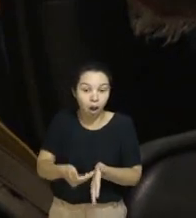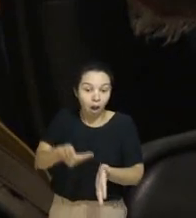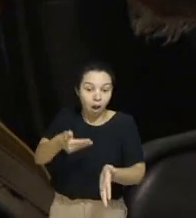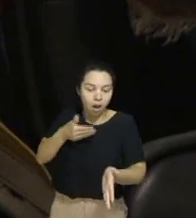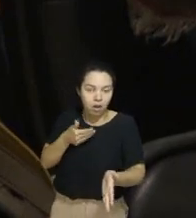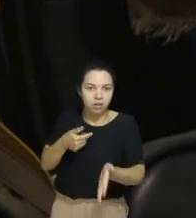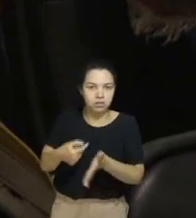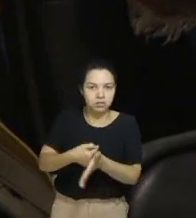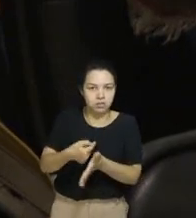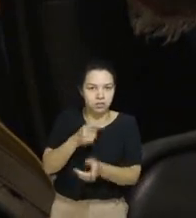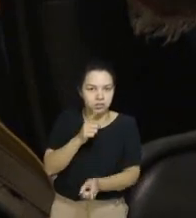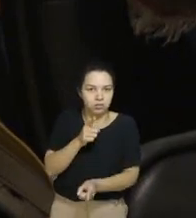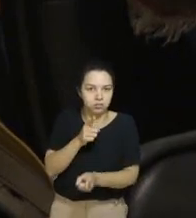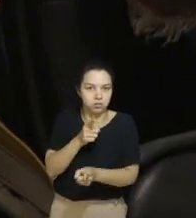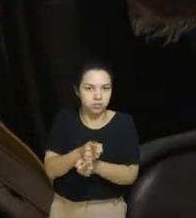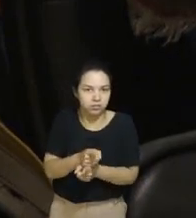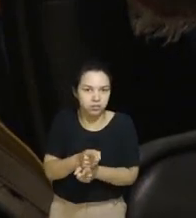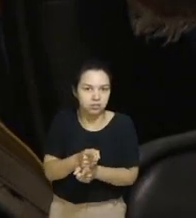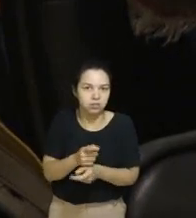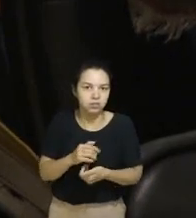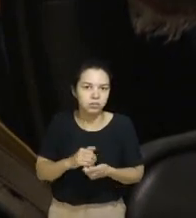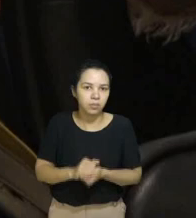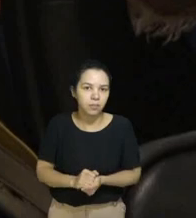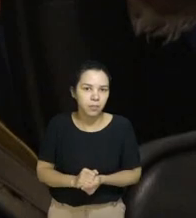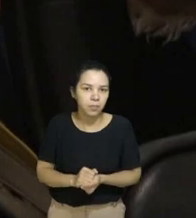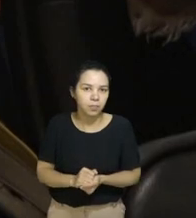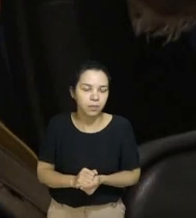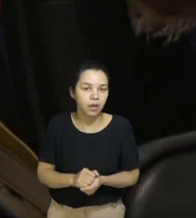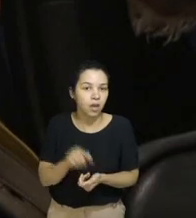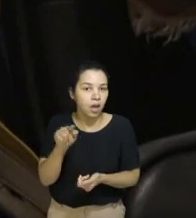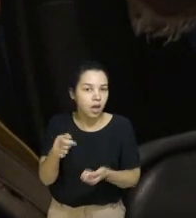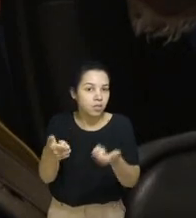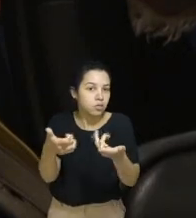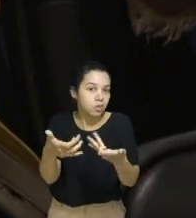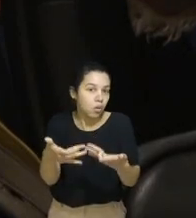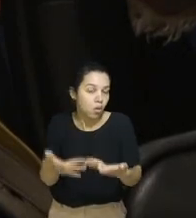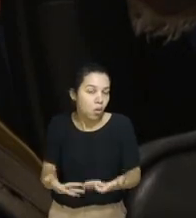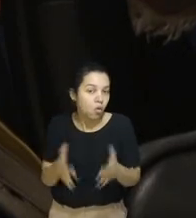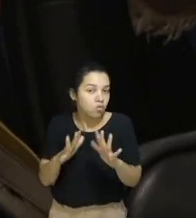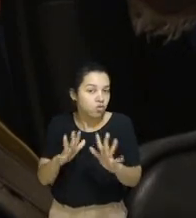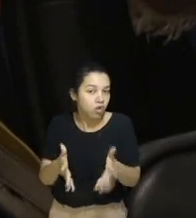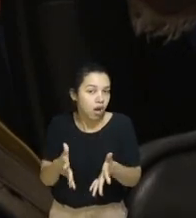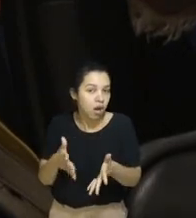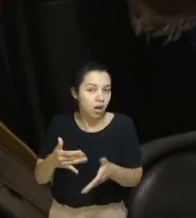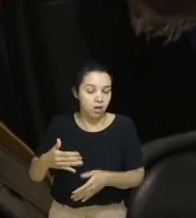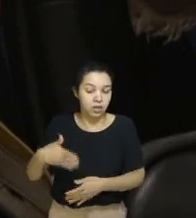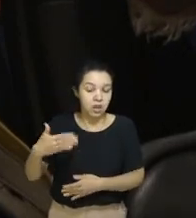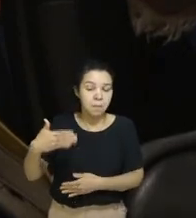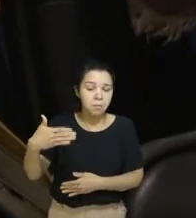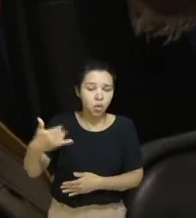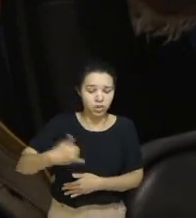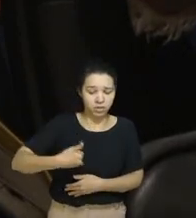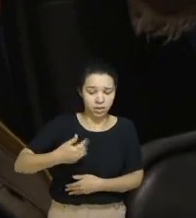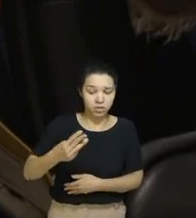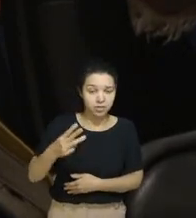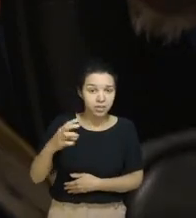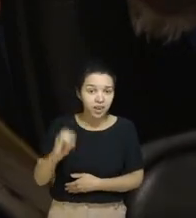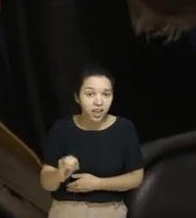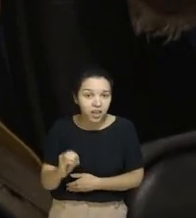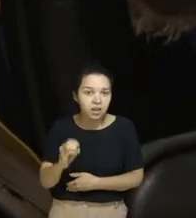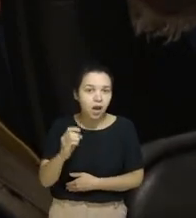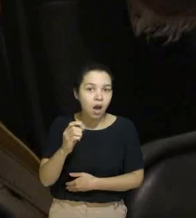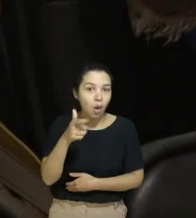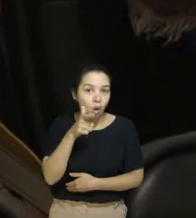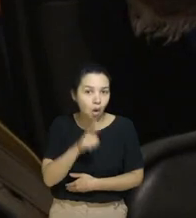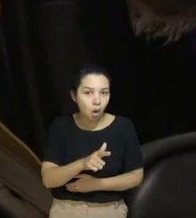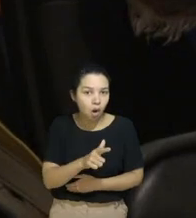gente viu no ator que a pessoal da Donlexia colocou, lá com 30 anos, que ele conseguiu alguém que olhou para ele